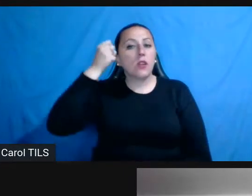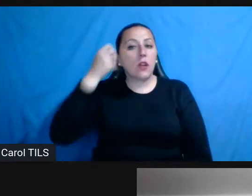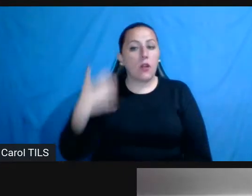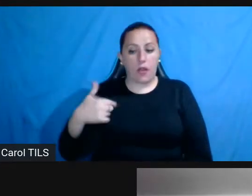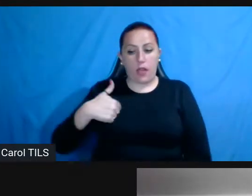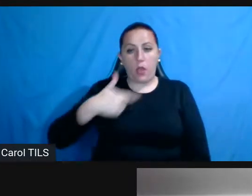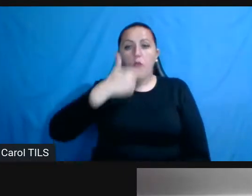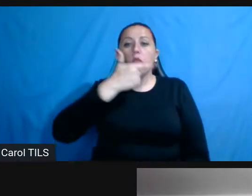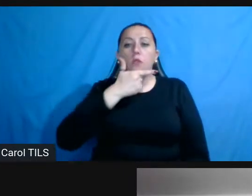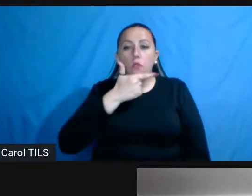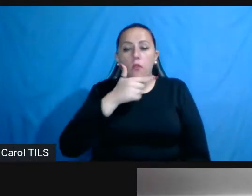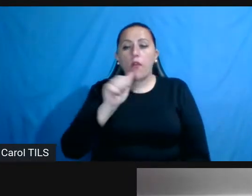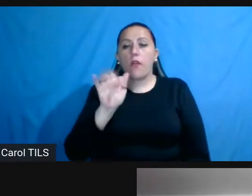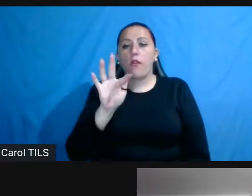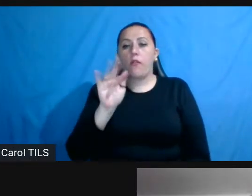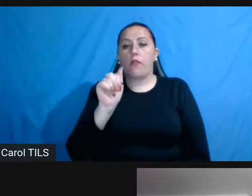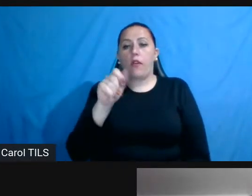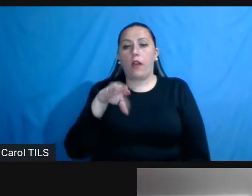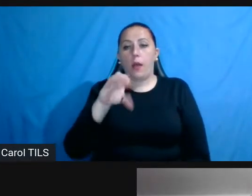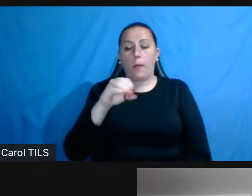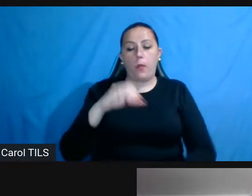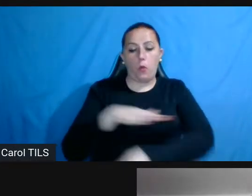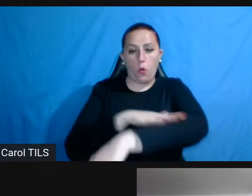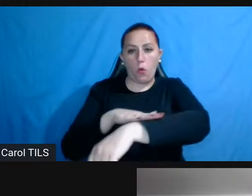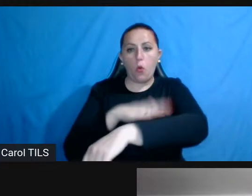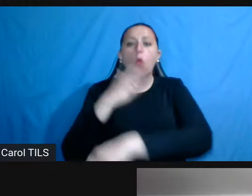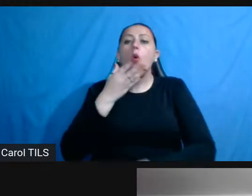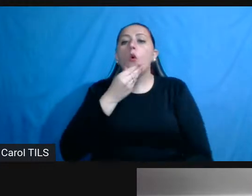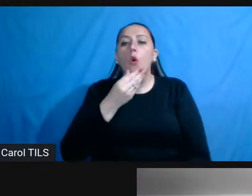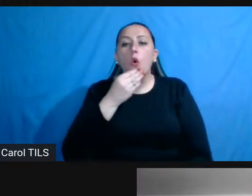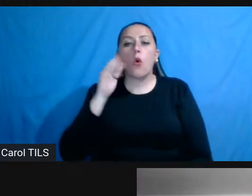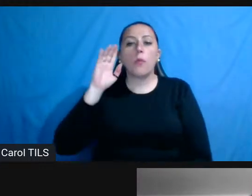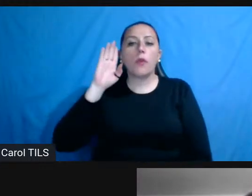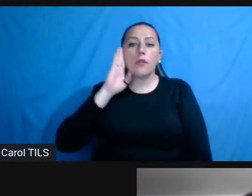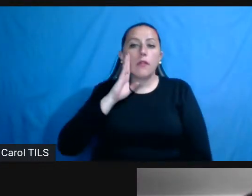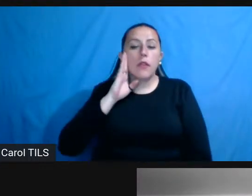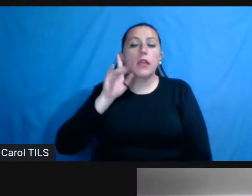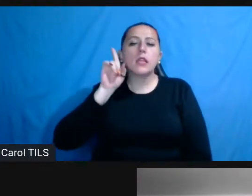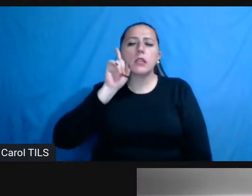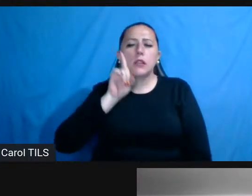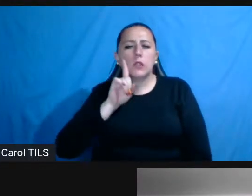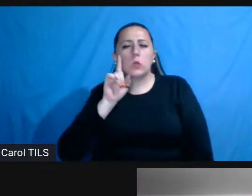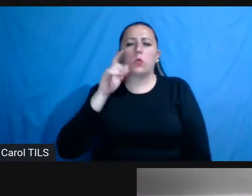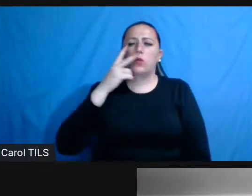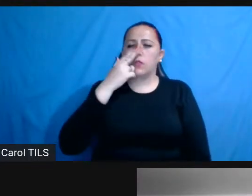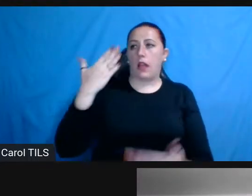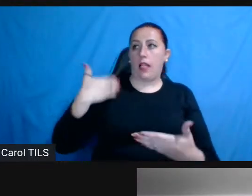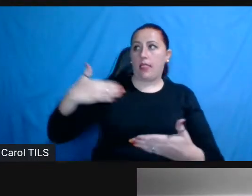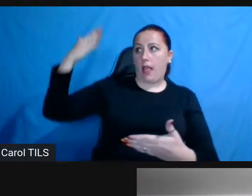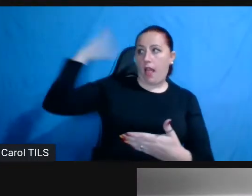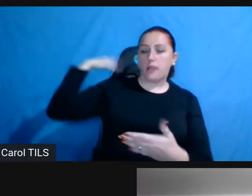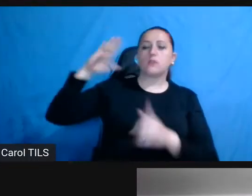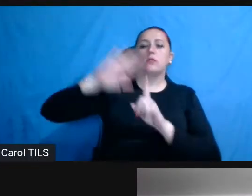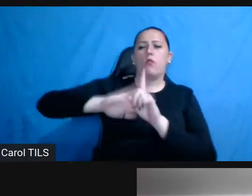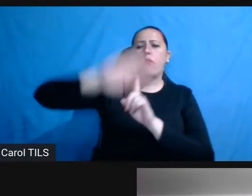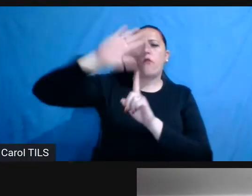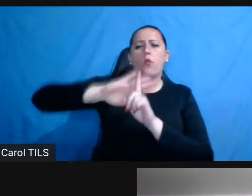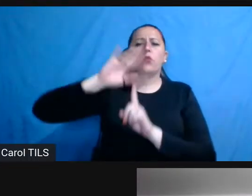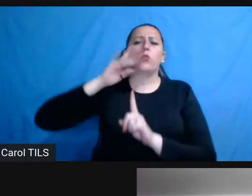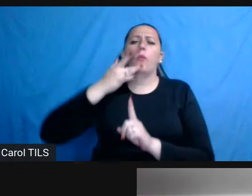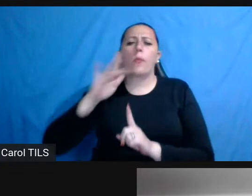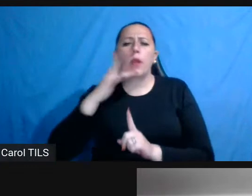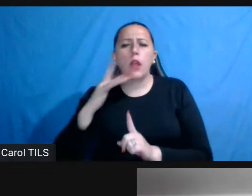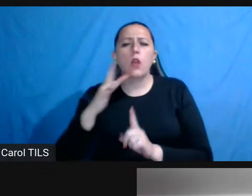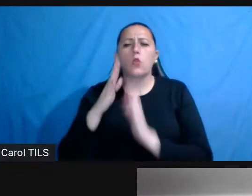Marçal, homem de pele escura, olhos escuros, cabelo escuro. Atrás de mim tem um fundo branco e uma estante com alguns